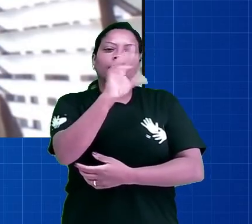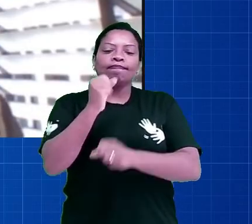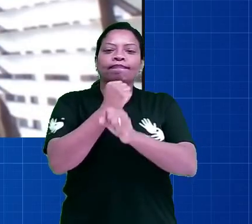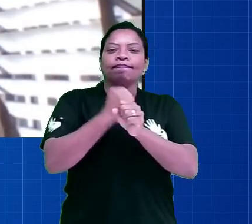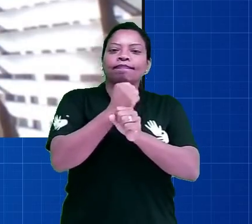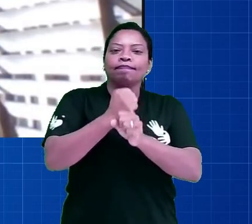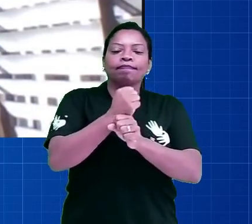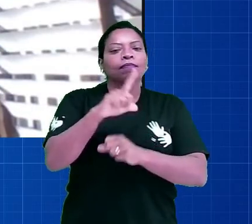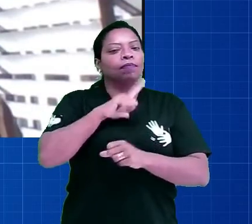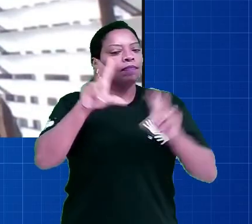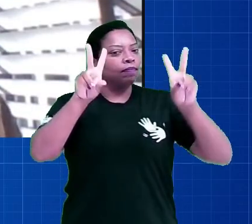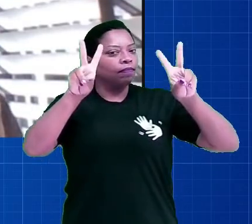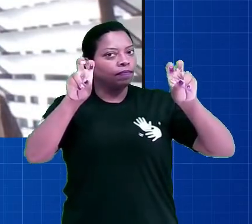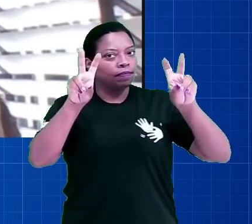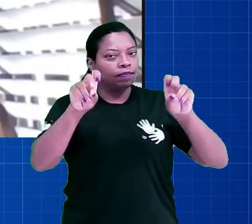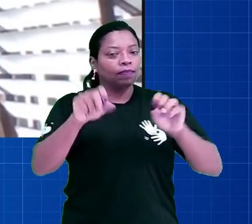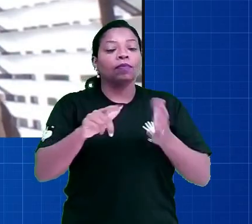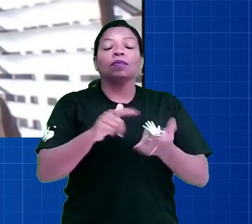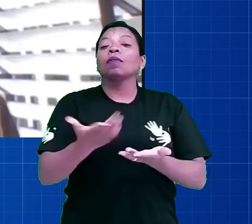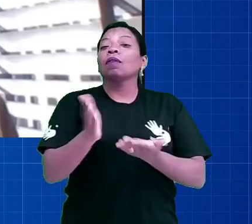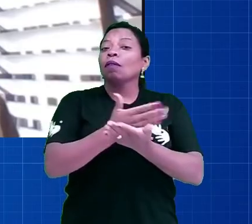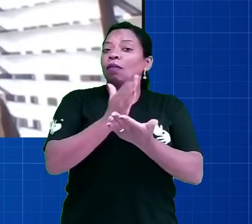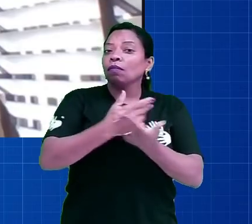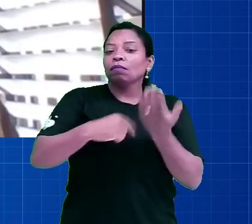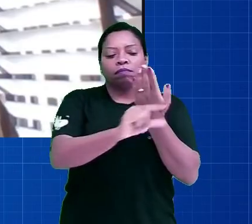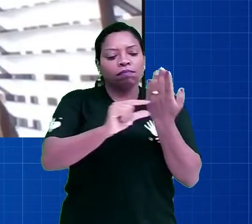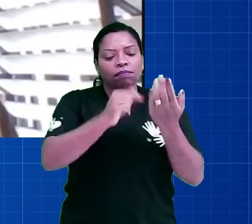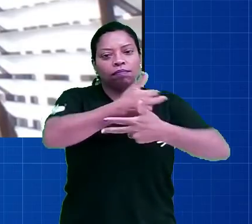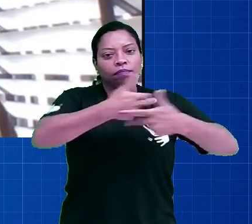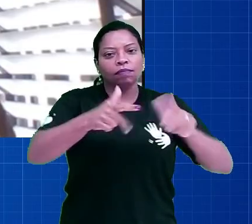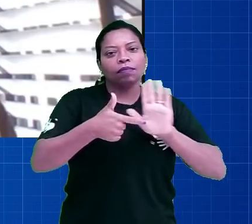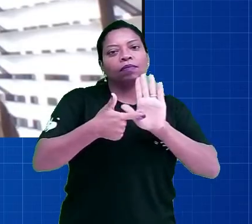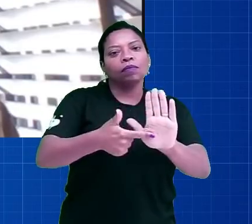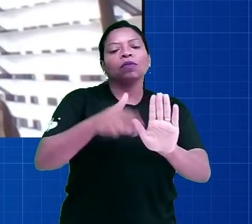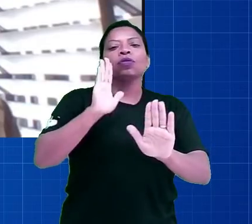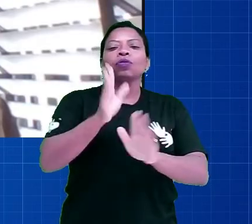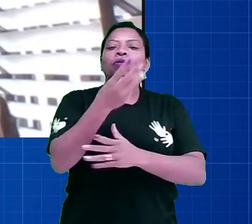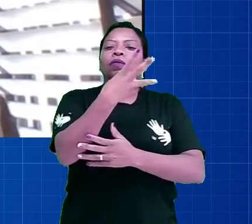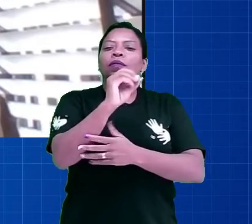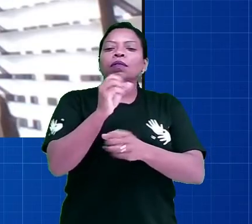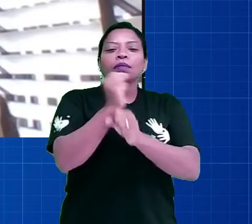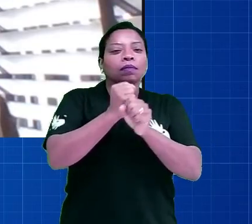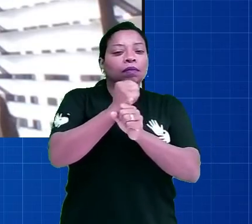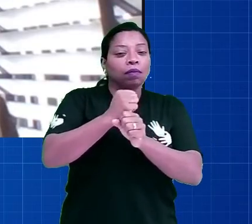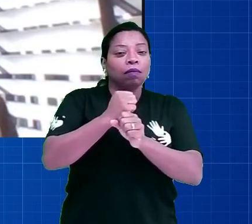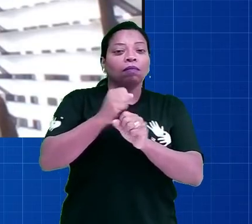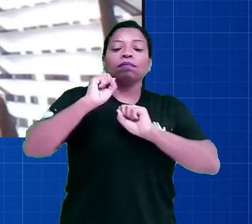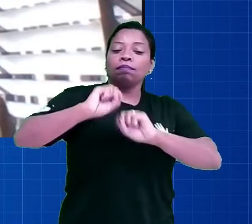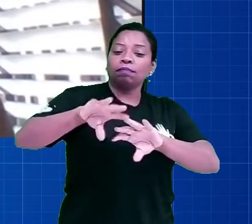termo. A literatura nos mostra que é em 1989 que ele é usado pela primeira vez por